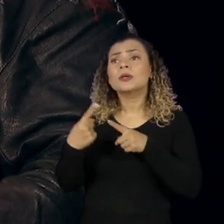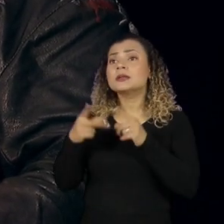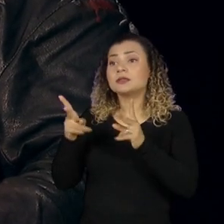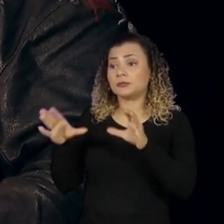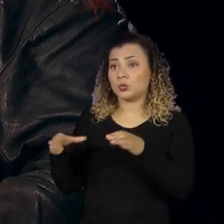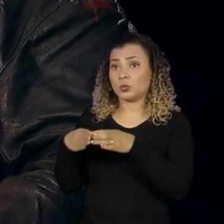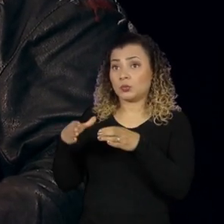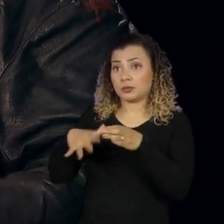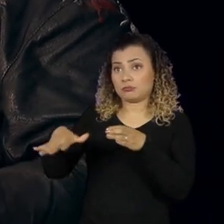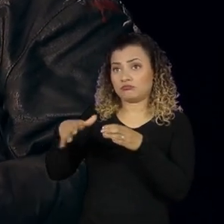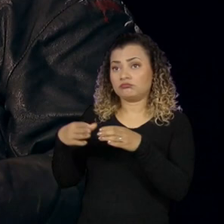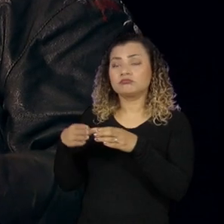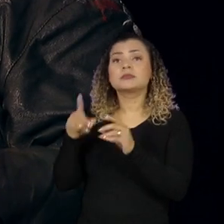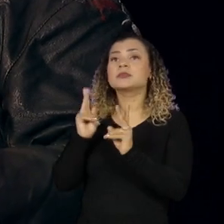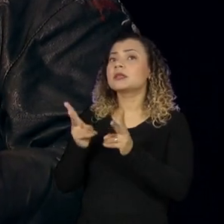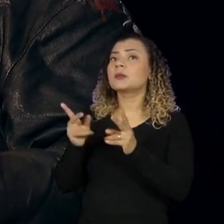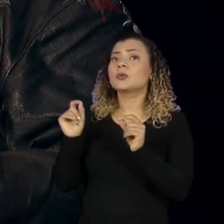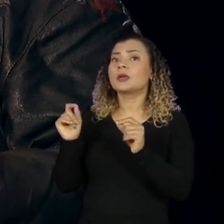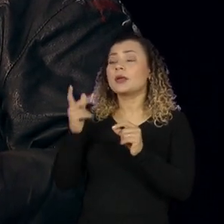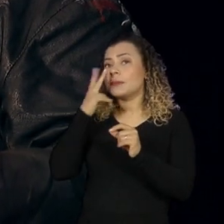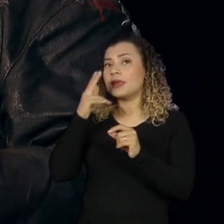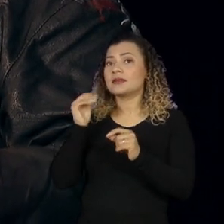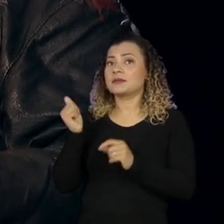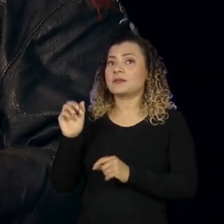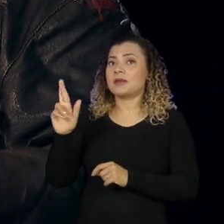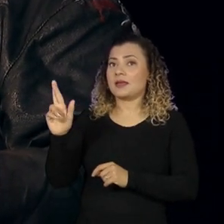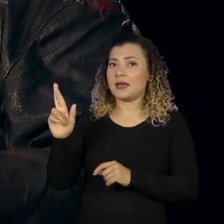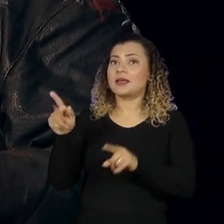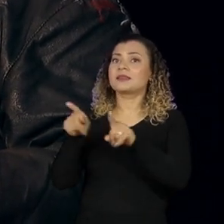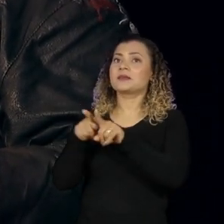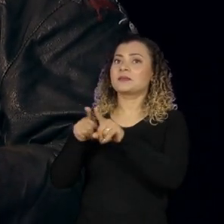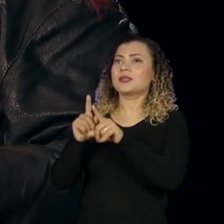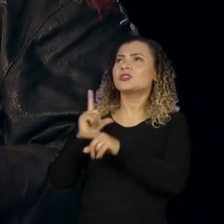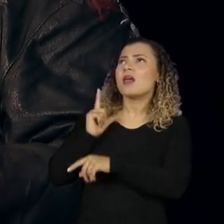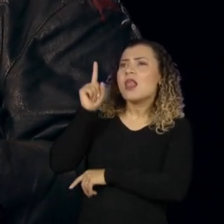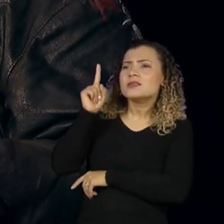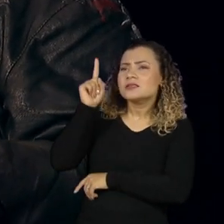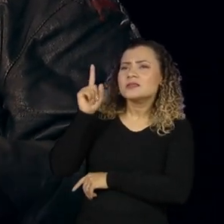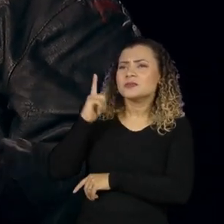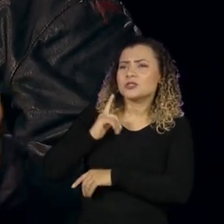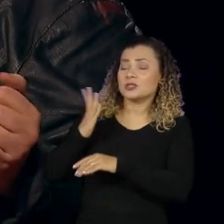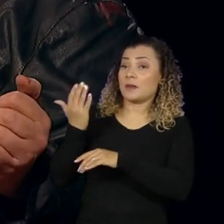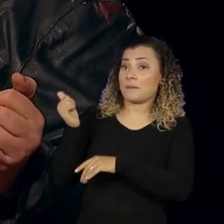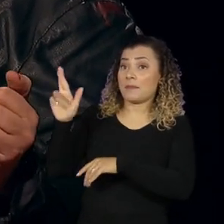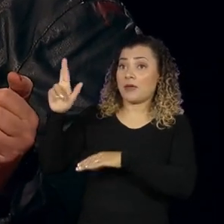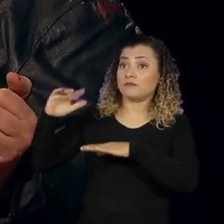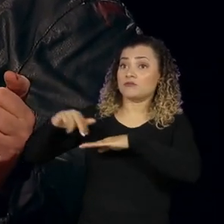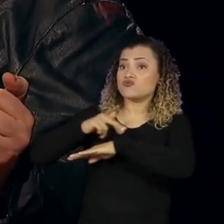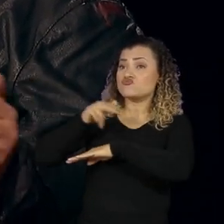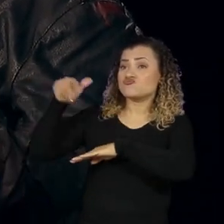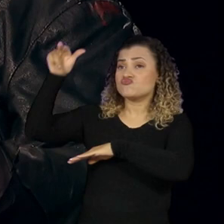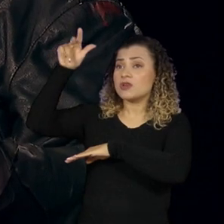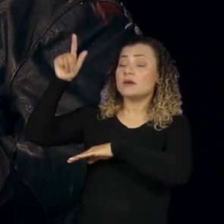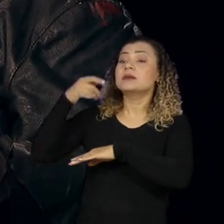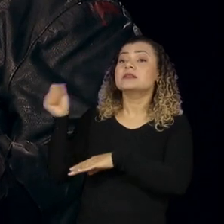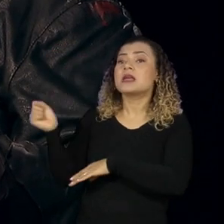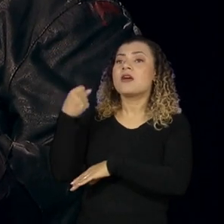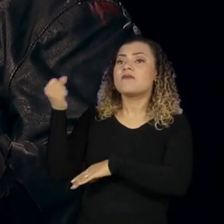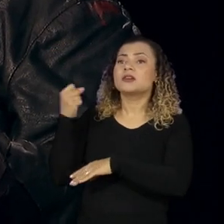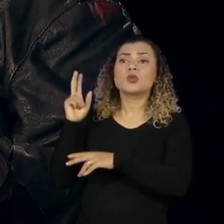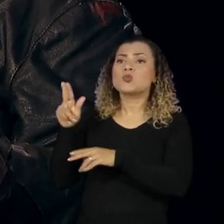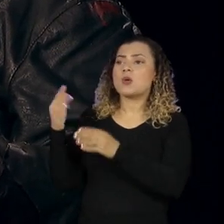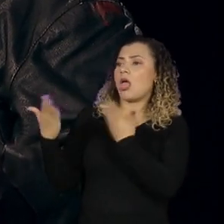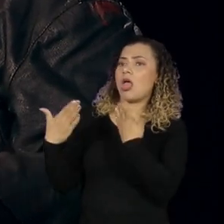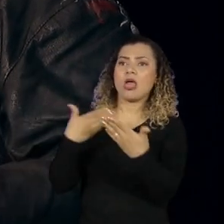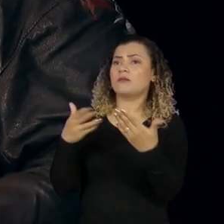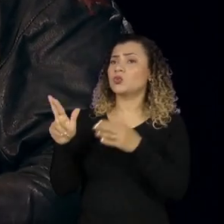turma dele ali, e esse cara subiu no bar lá em cima, porque tinha um barzinho lá em cima, e ele colocava a turma dele no canto, tomando cerveja, ele nunca conversou com a gente,